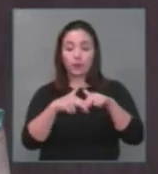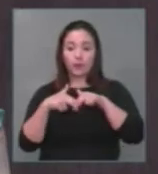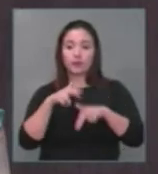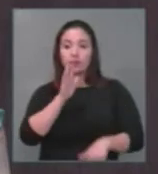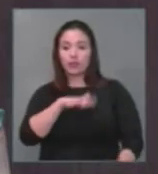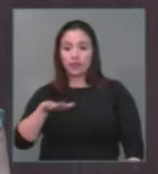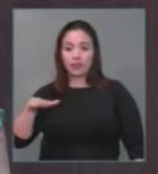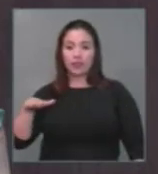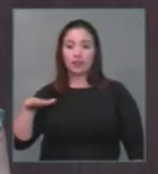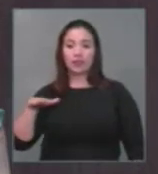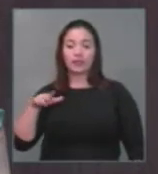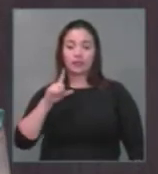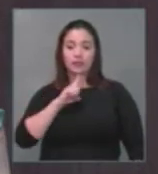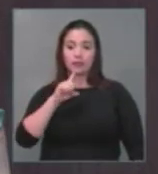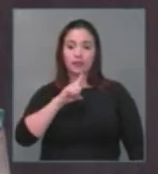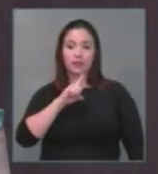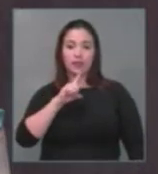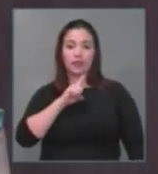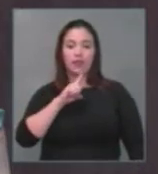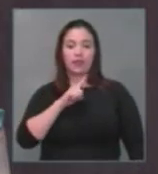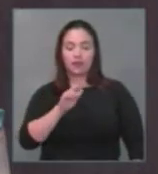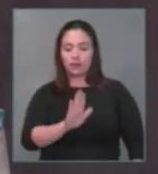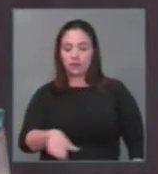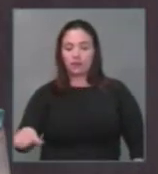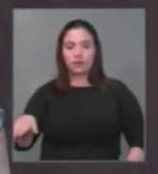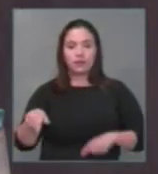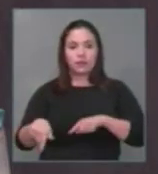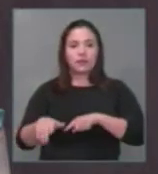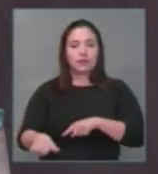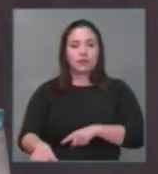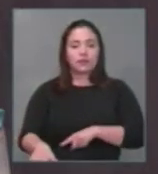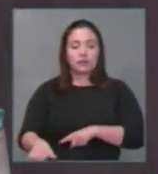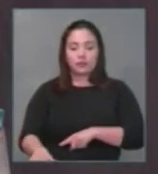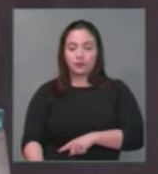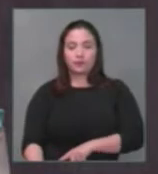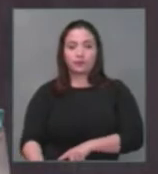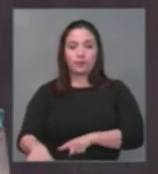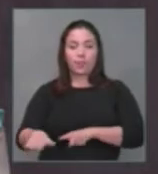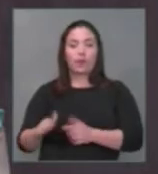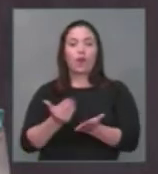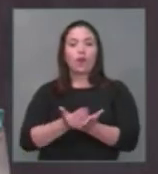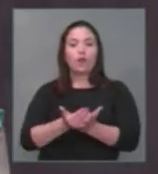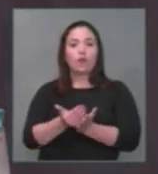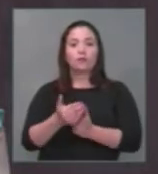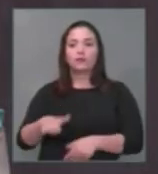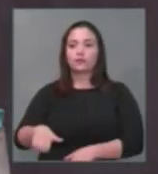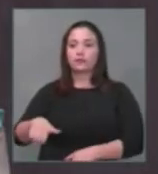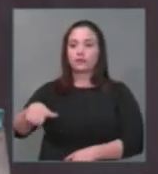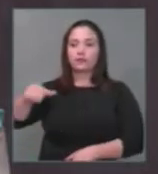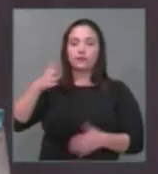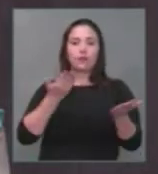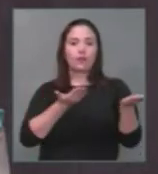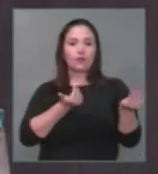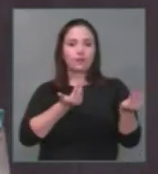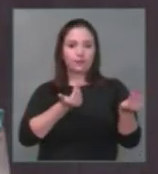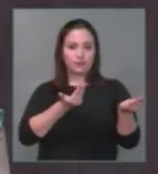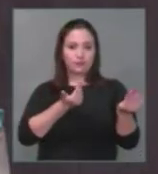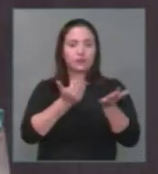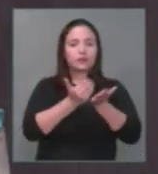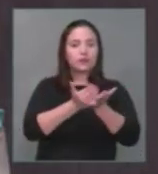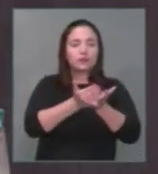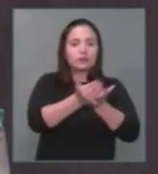vivem a primeira infância, vivem o início da adolescência, deputada Beth Rose,